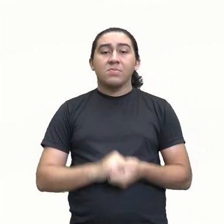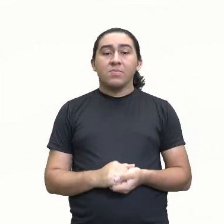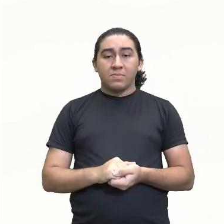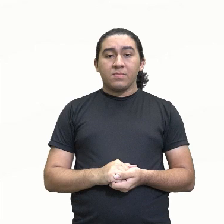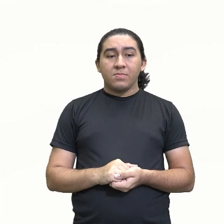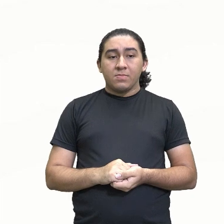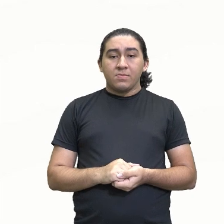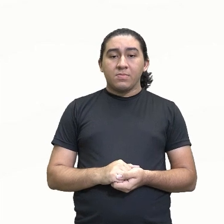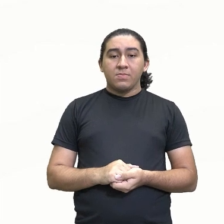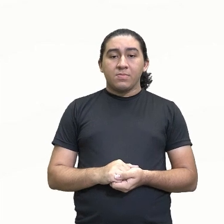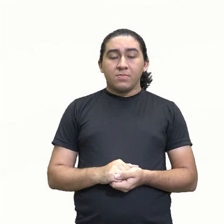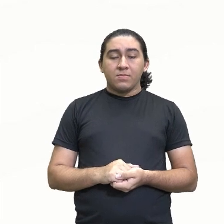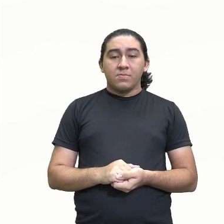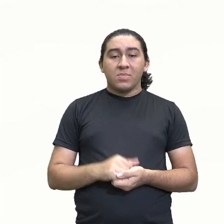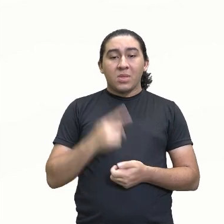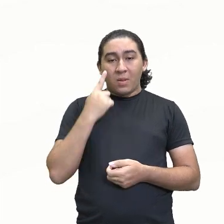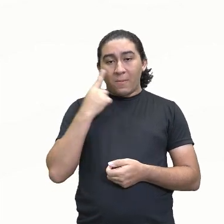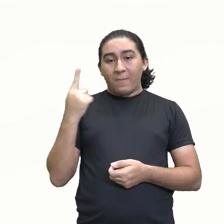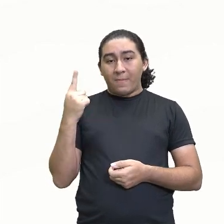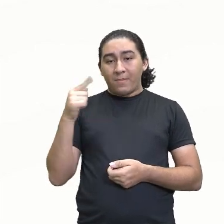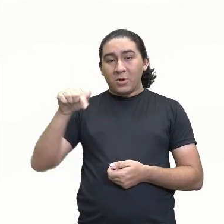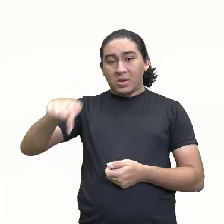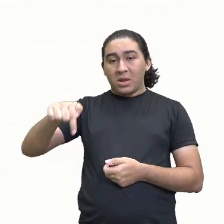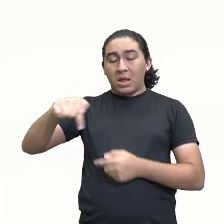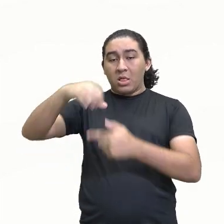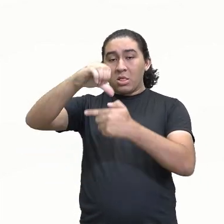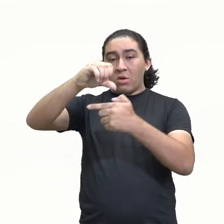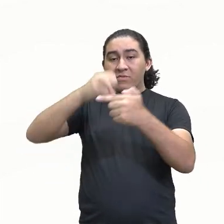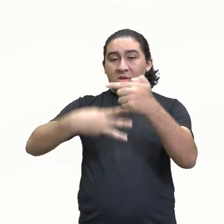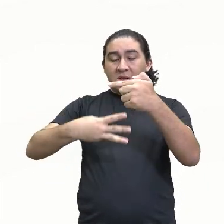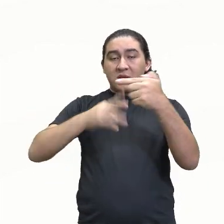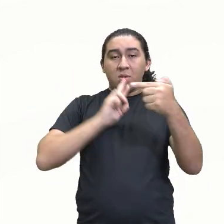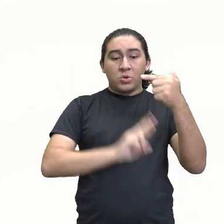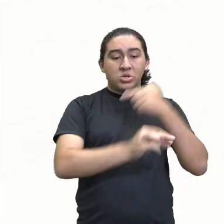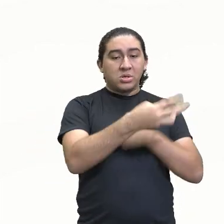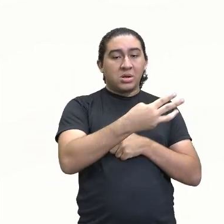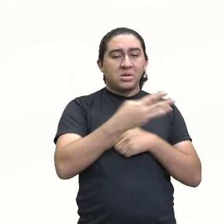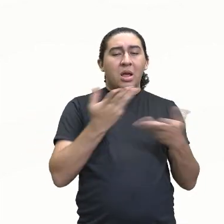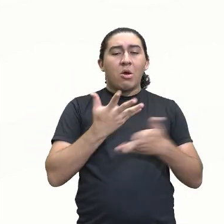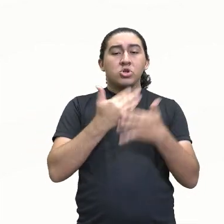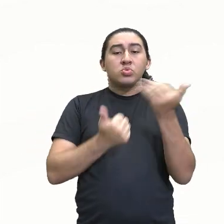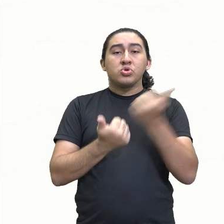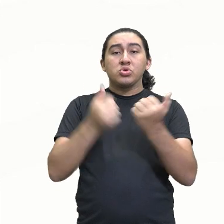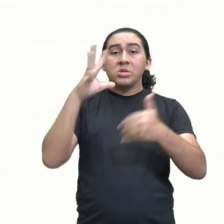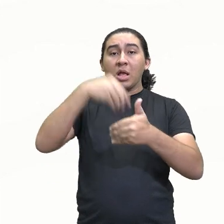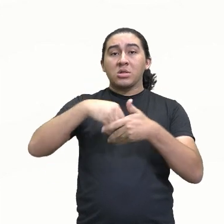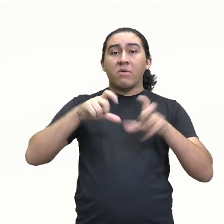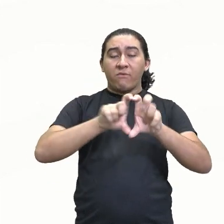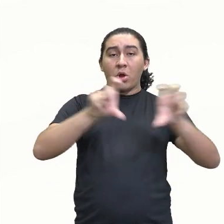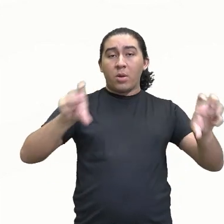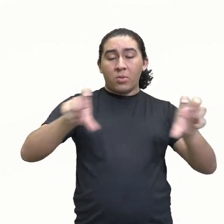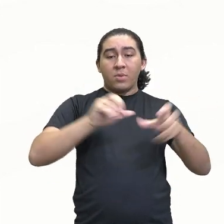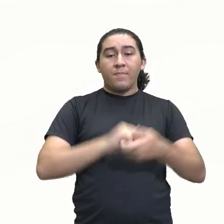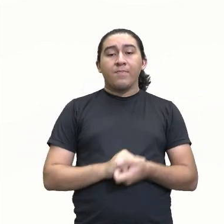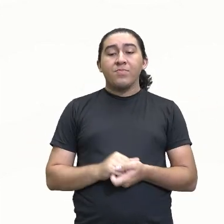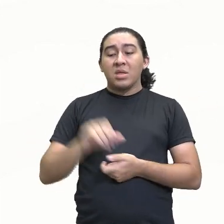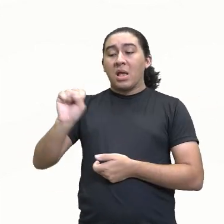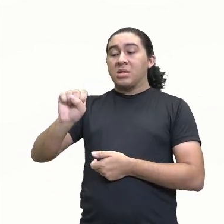3. Ok? Agora, a gente vai substituir esses valores aqui.